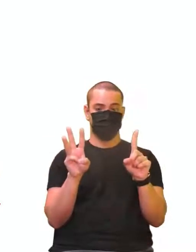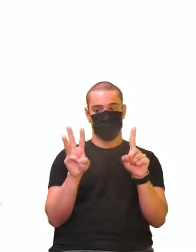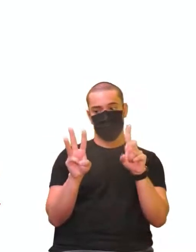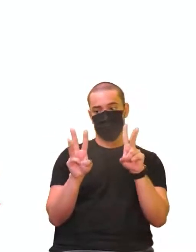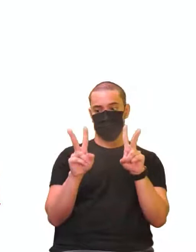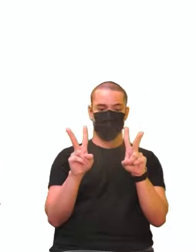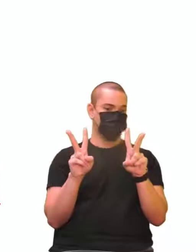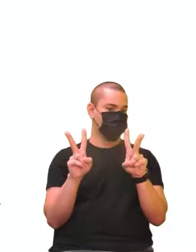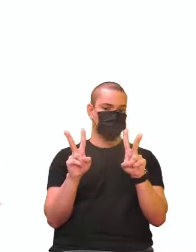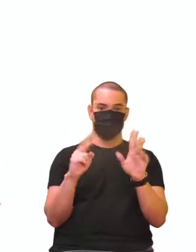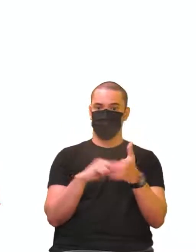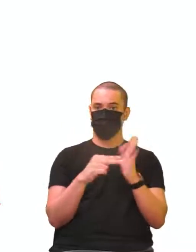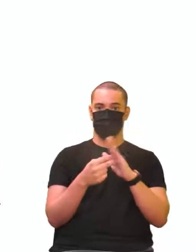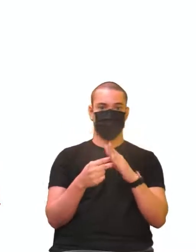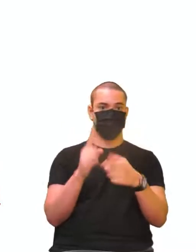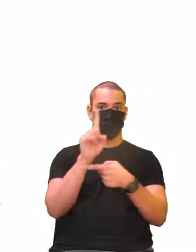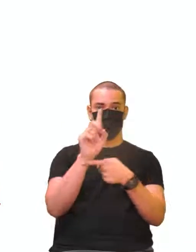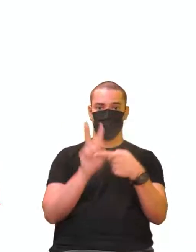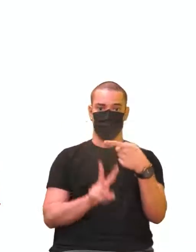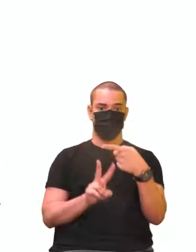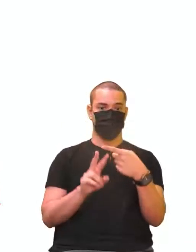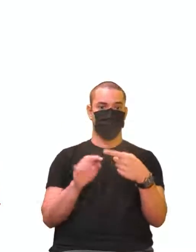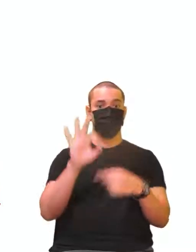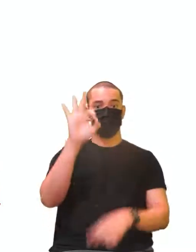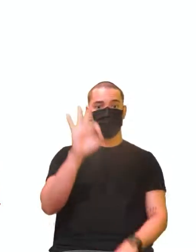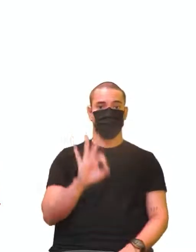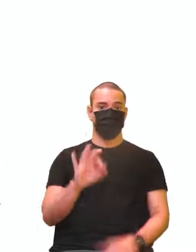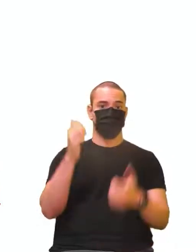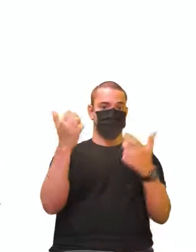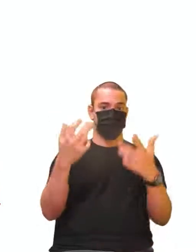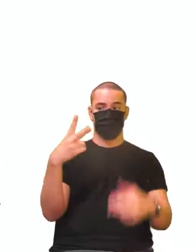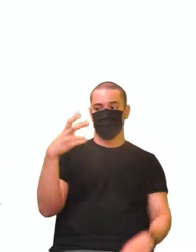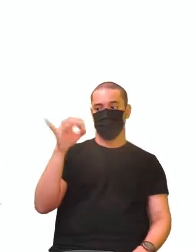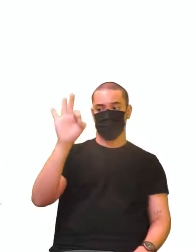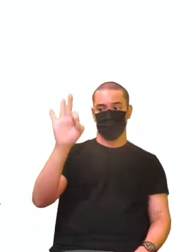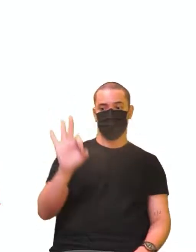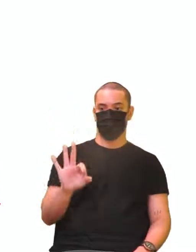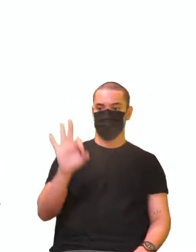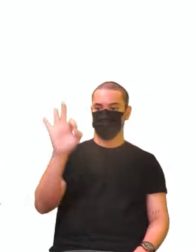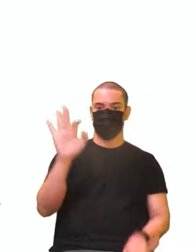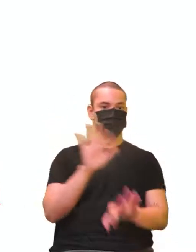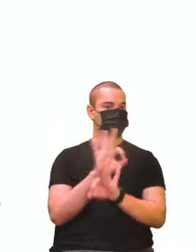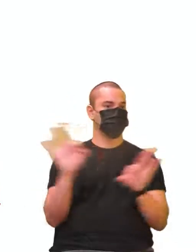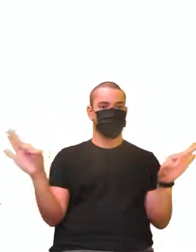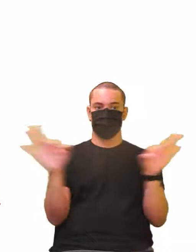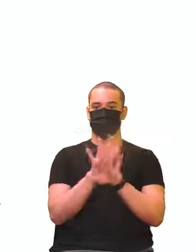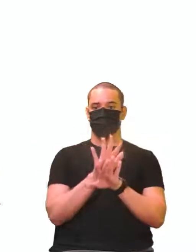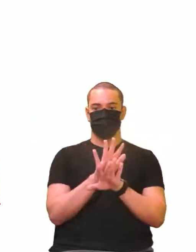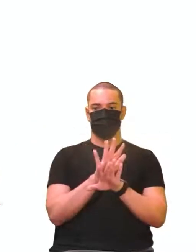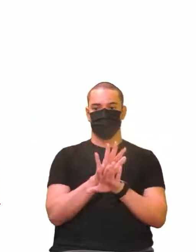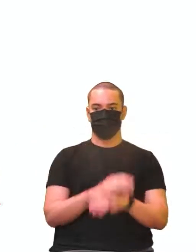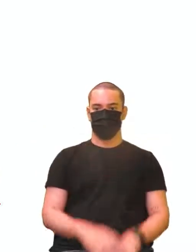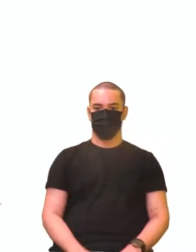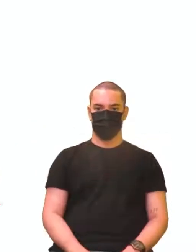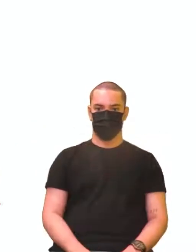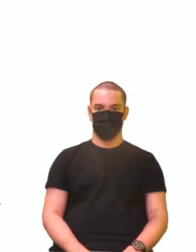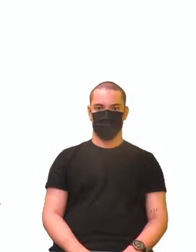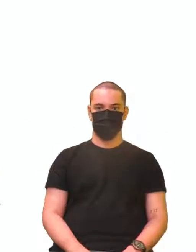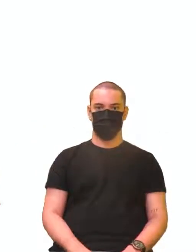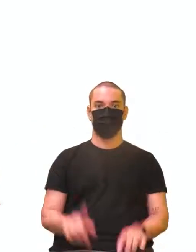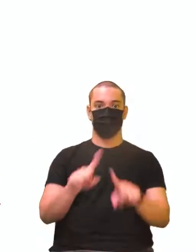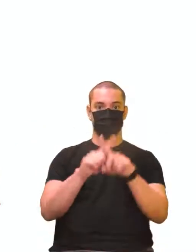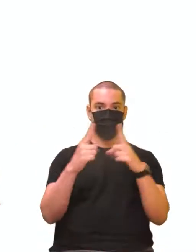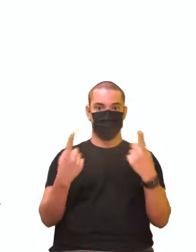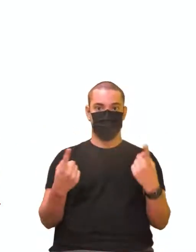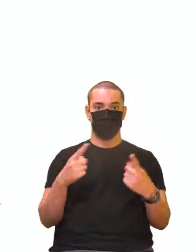1 para 2, que é a mesma coisa que meio. E percentualmente falando, isso é 50%. Ok? Mas se Deus quiser, ainda